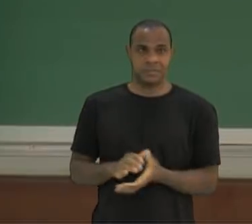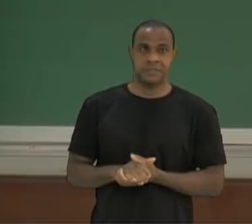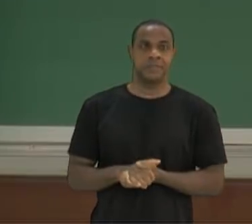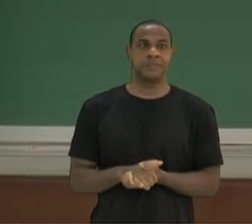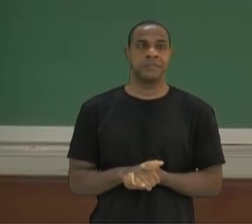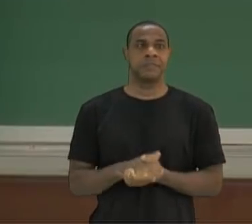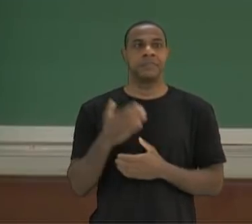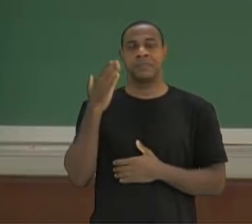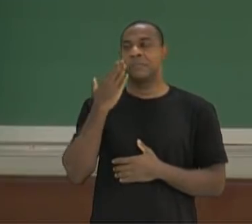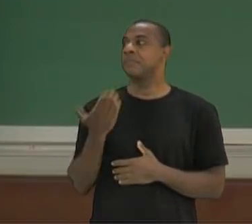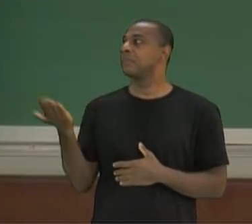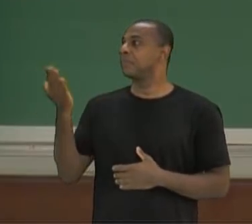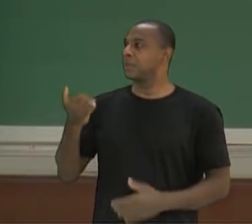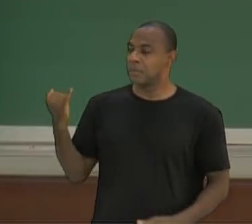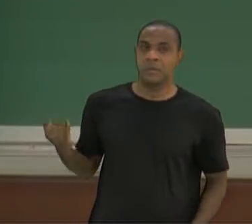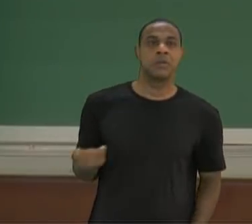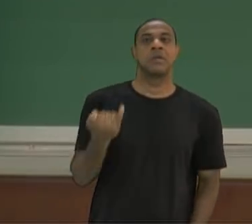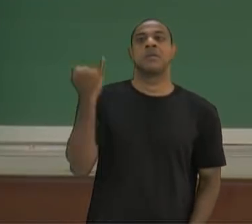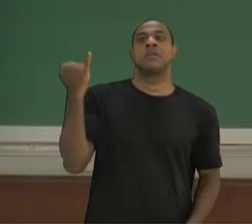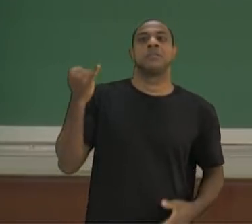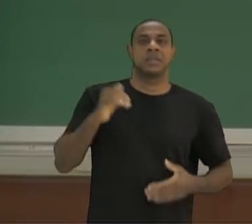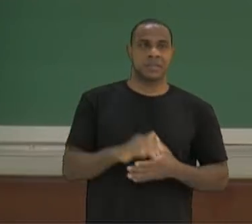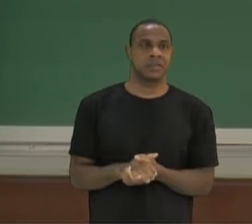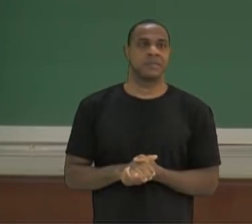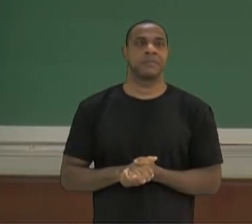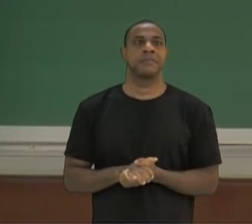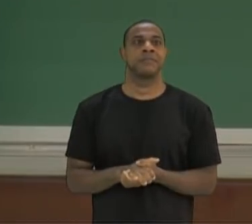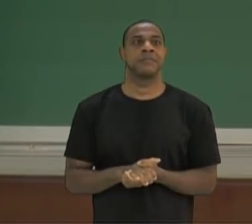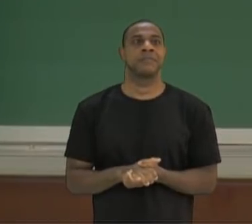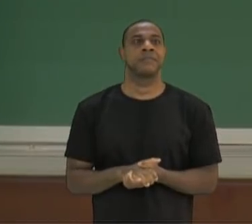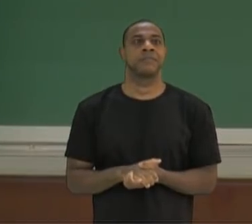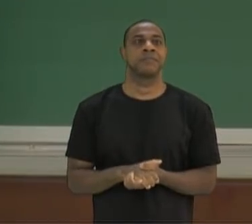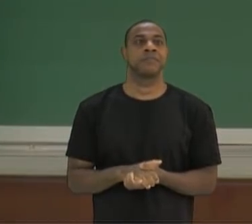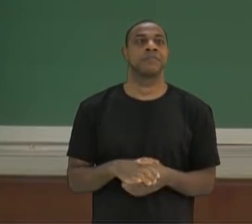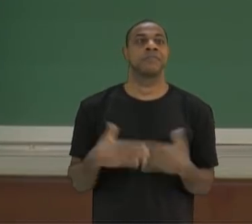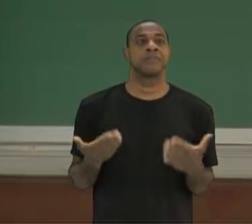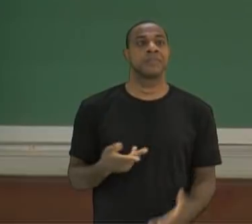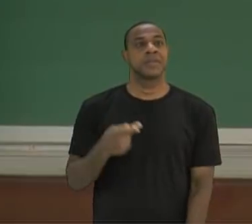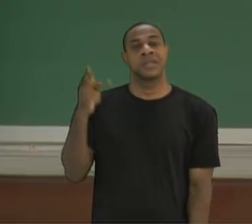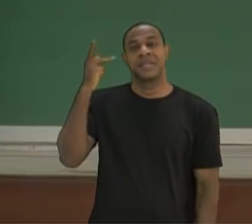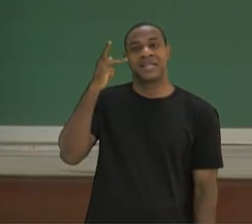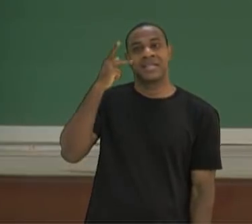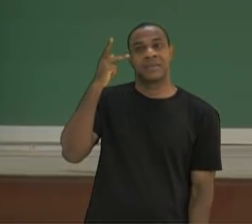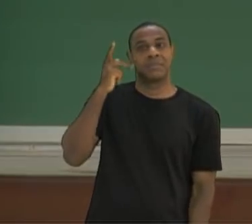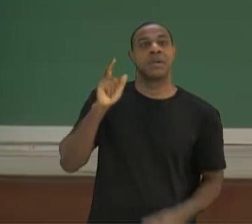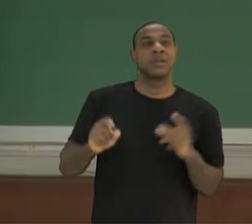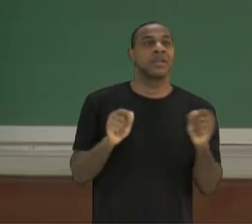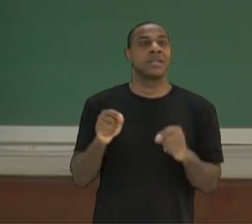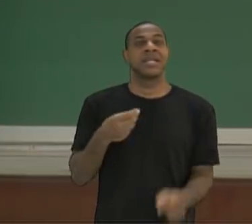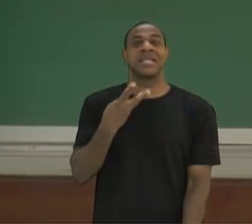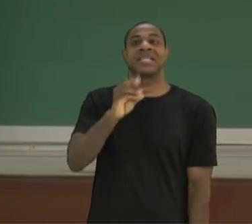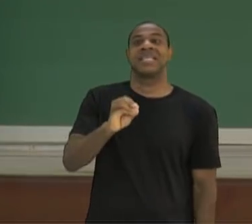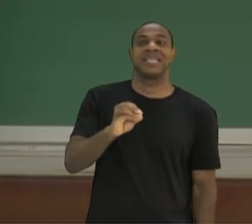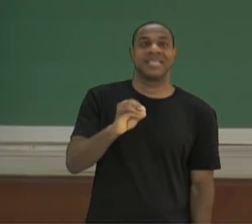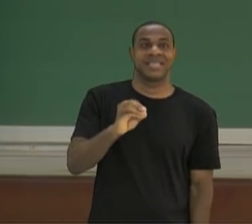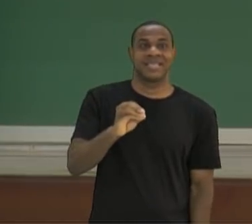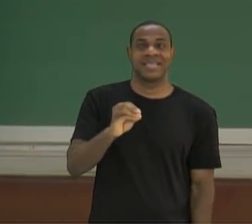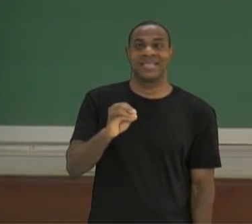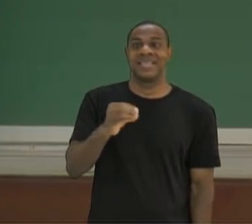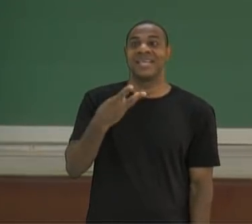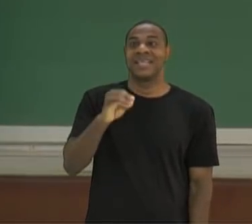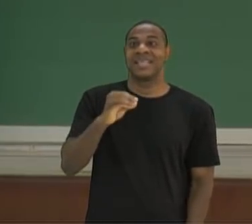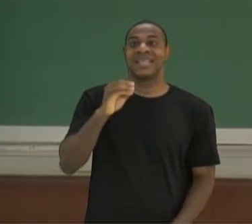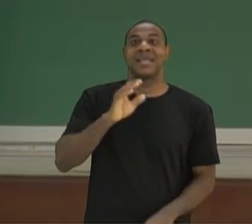certo? Tamanha sua importância ali também. São Paulo está entre as 30 mais movimentadas cidades